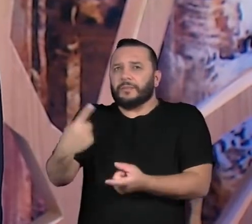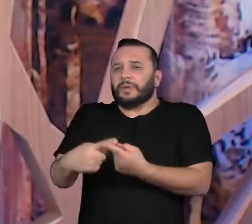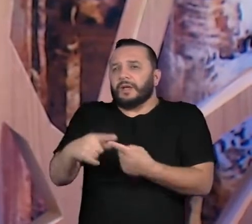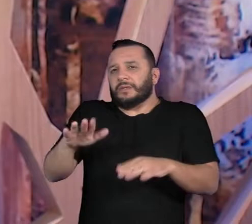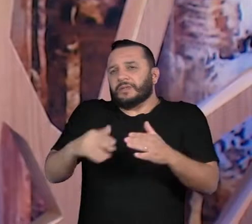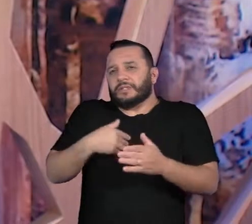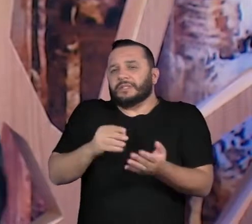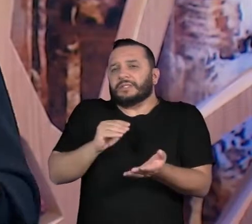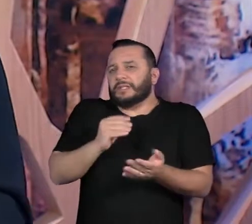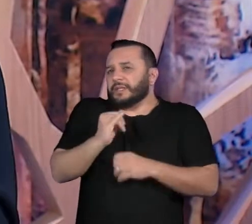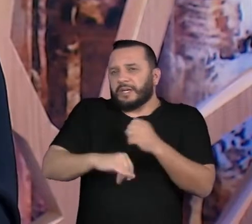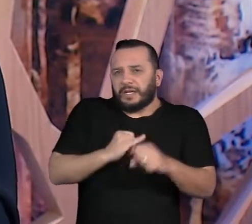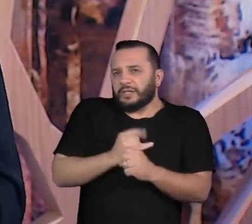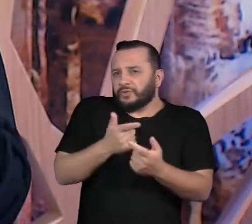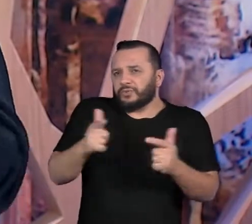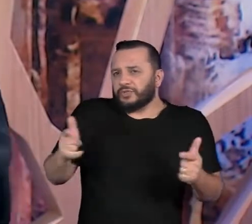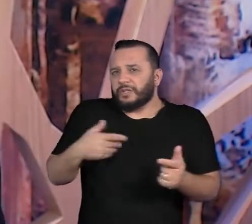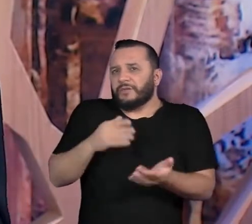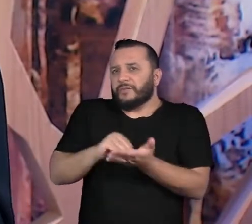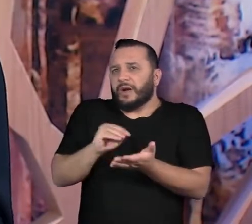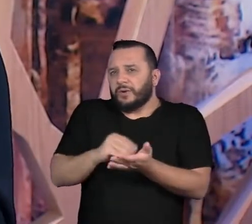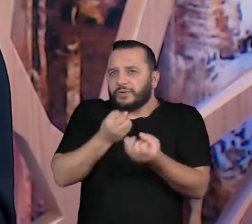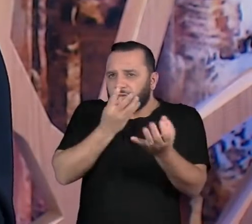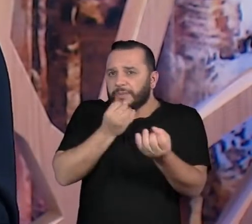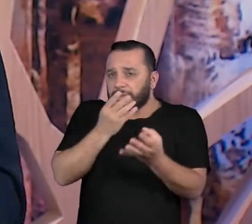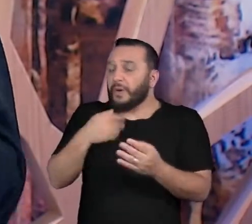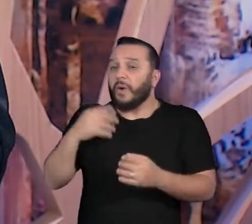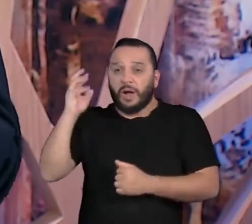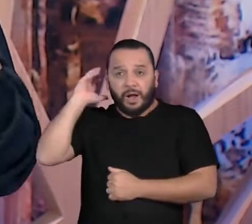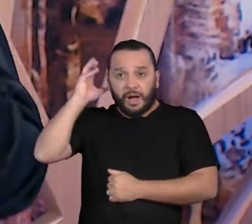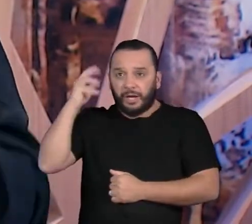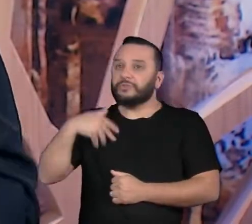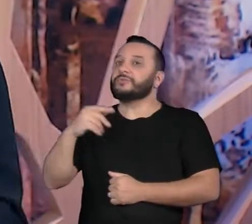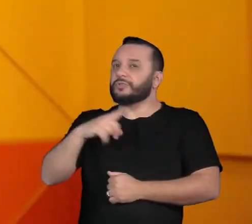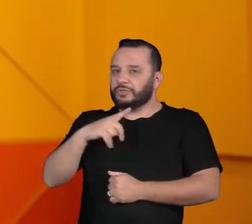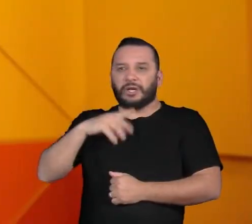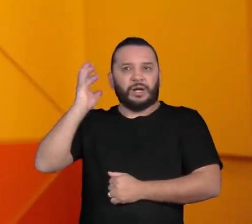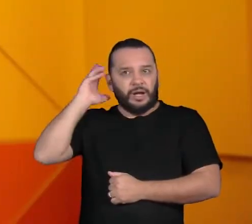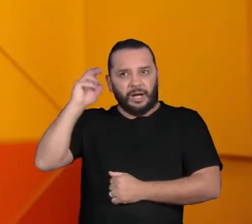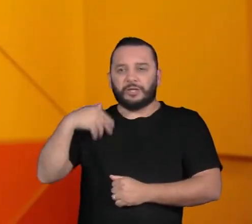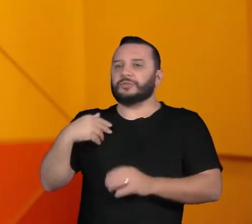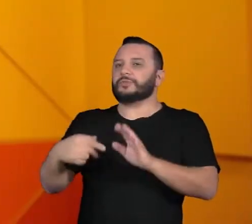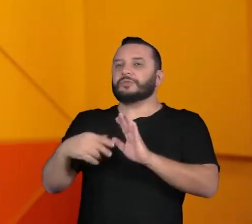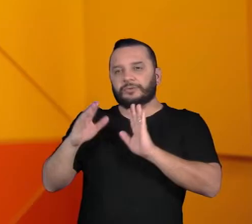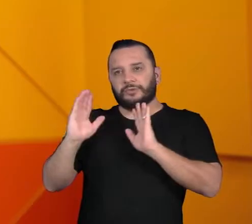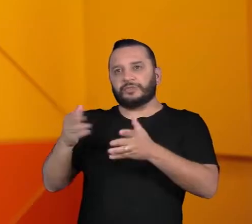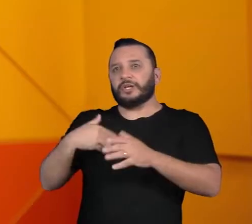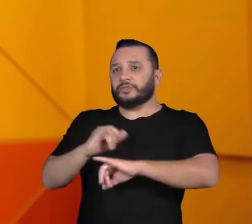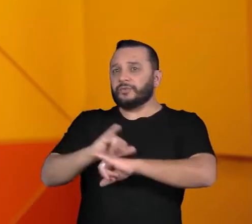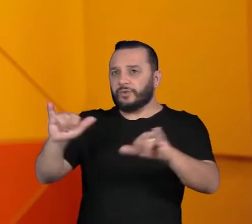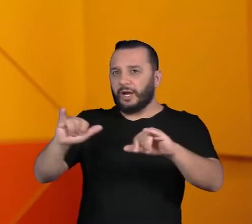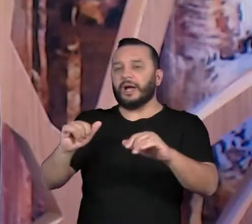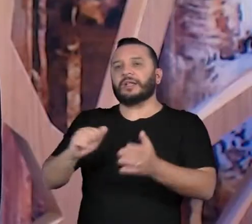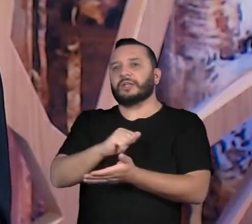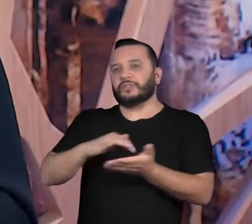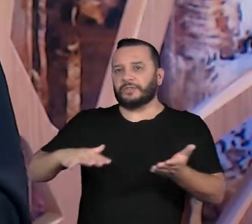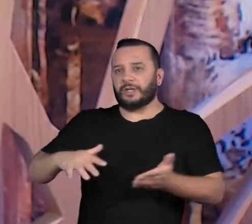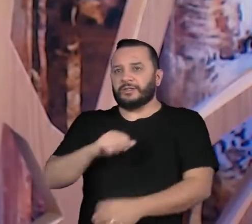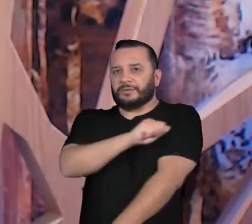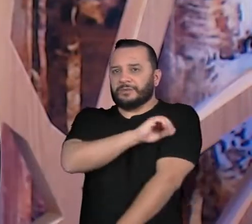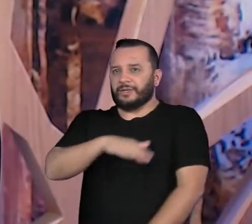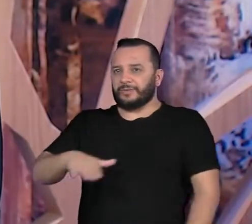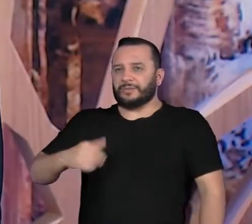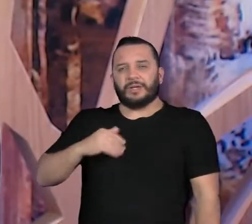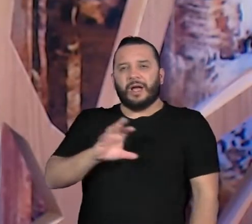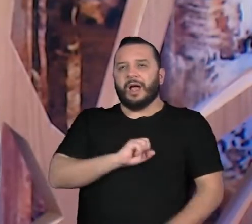lugares, a internet, as pessoas que não tinham internet, era a rádio que chegava, era a rádio que passava a tarefa dos alunos. Olha só que maravilhoso. Eu sou